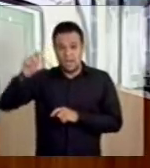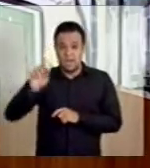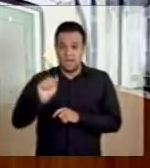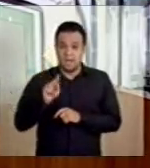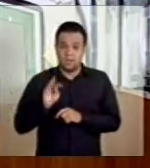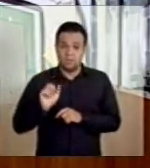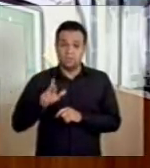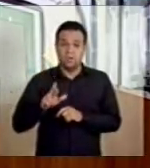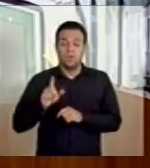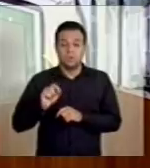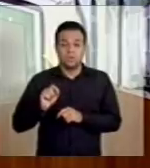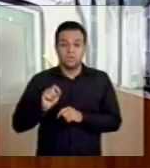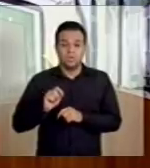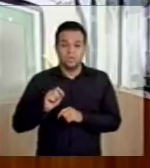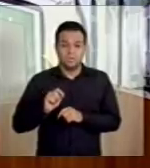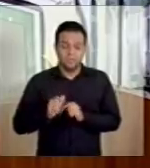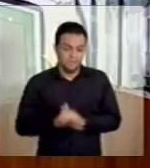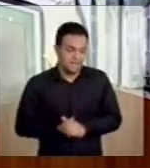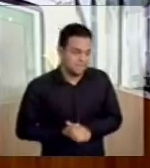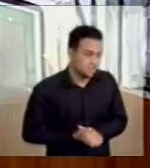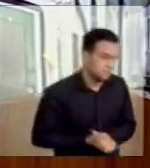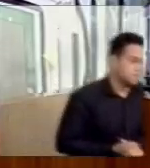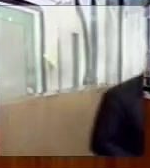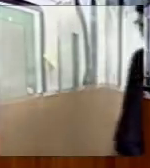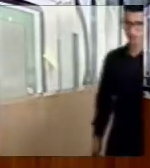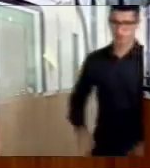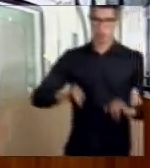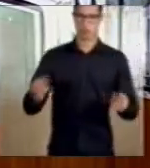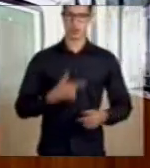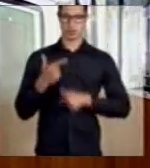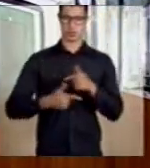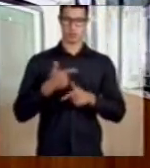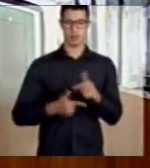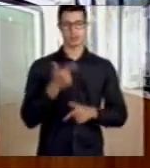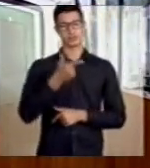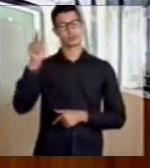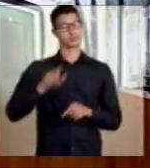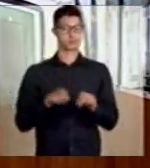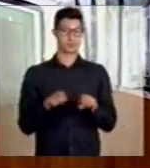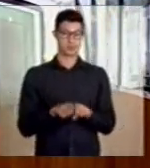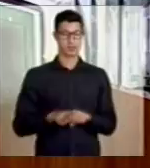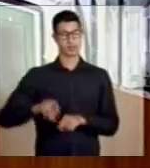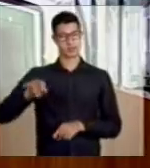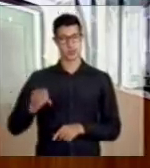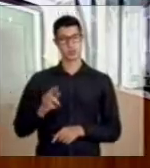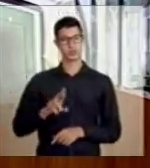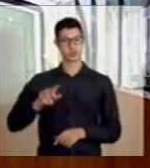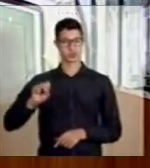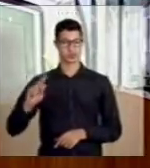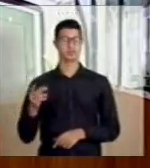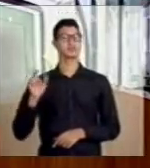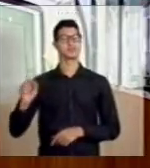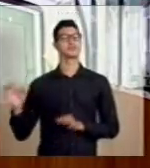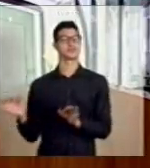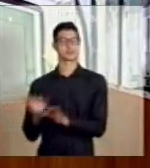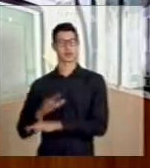mencionem o fato de que Jefferson estava em condições de aproveitar o trabalho de muitos outros, inclusive de George Mason, que acabara